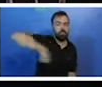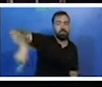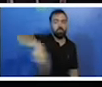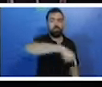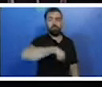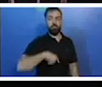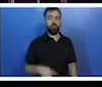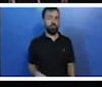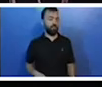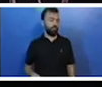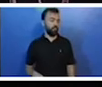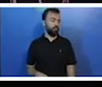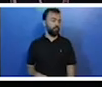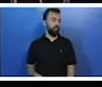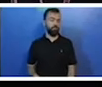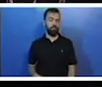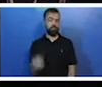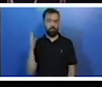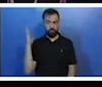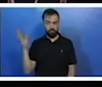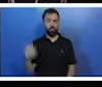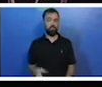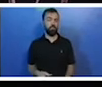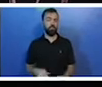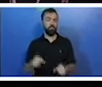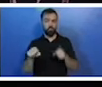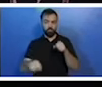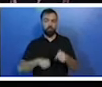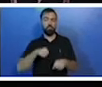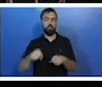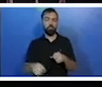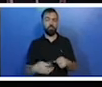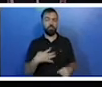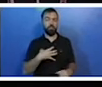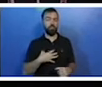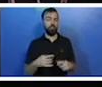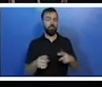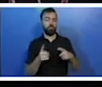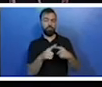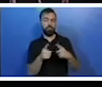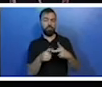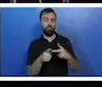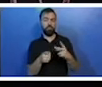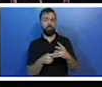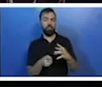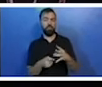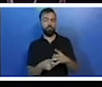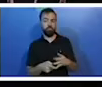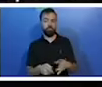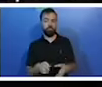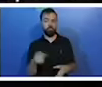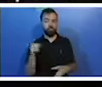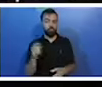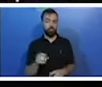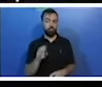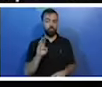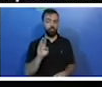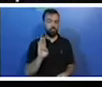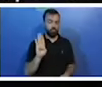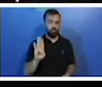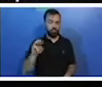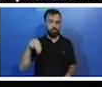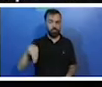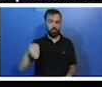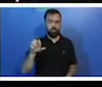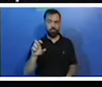velocidade. Então, vamos ver aqui, então, as modalidades do ciclismo. Então, temos o BMX. O